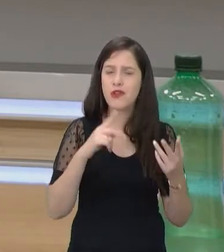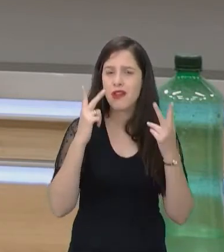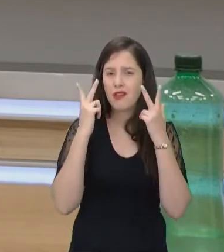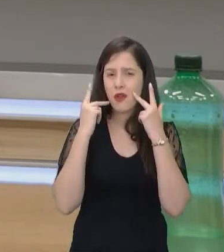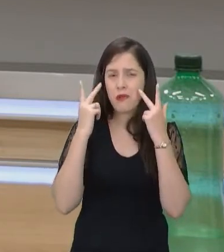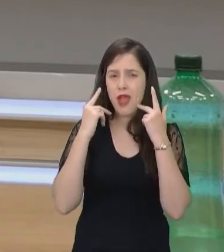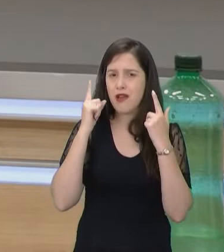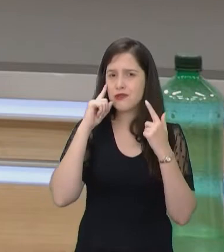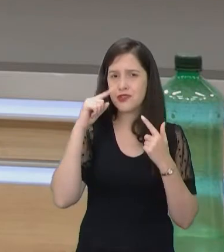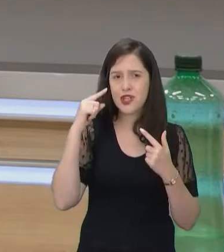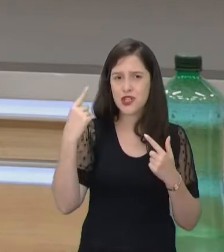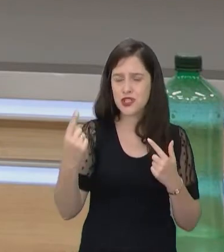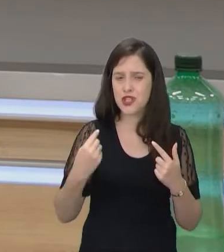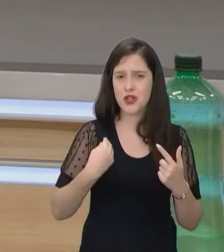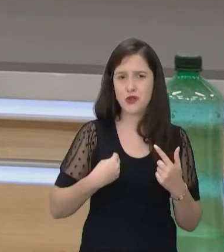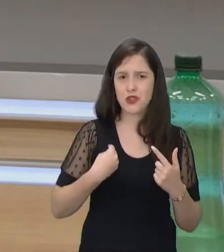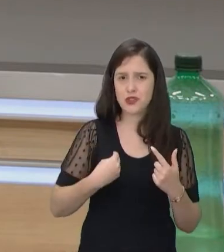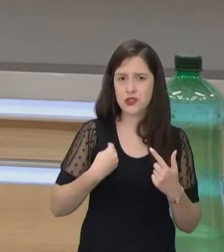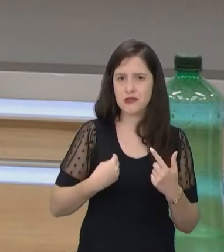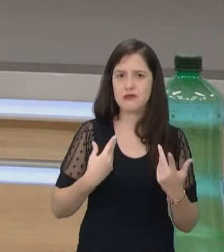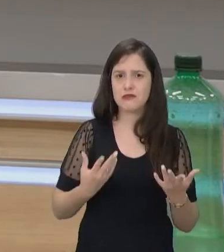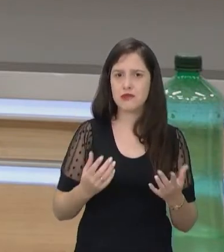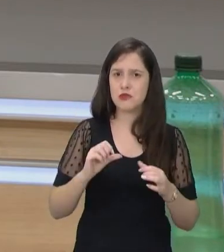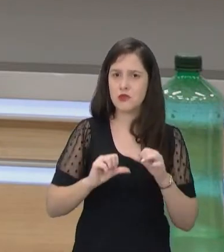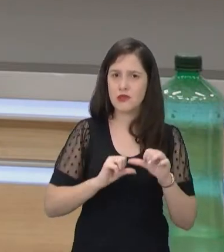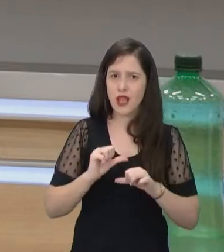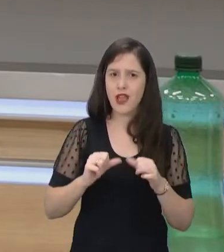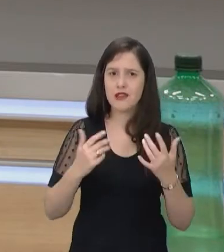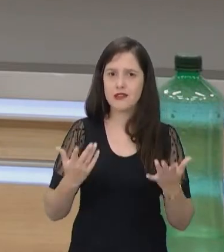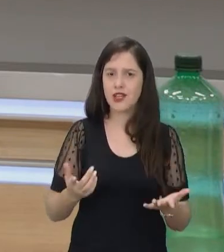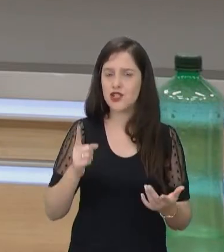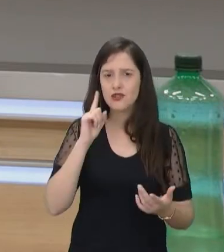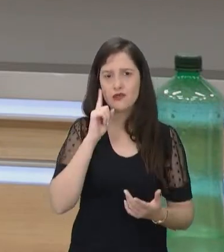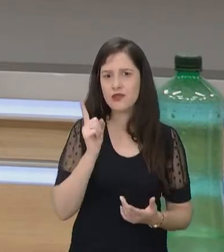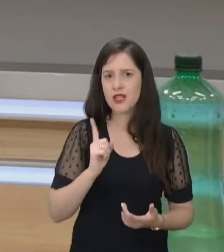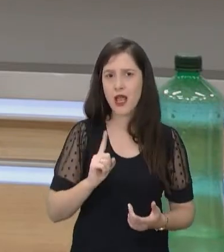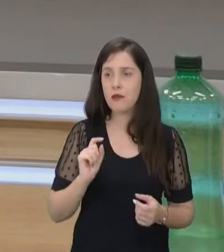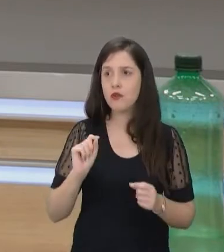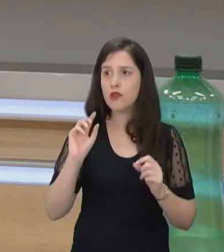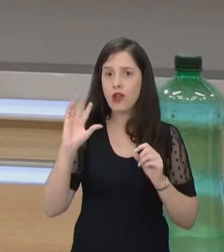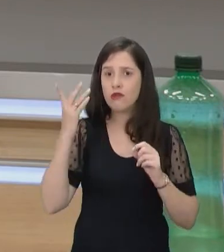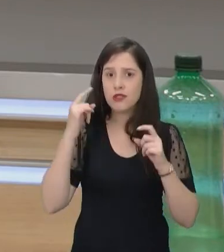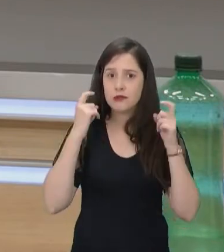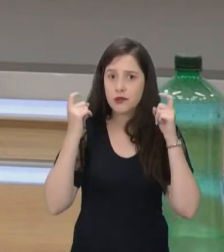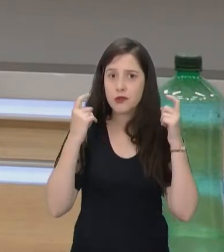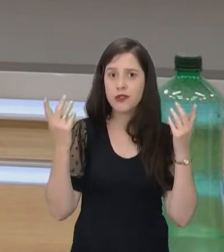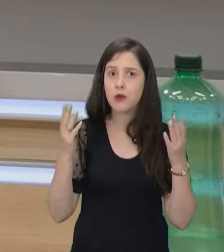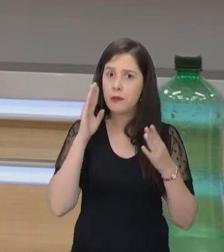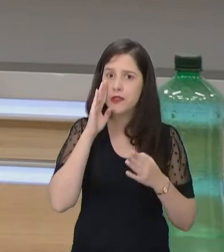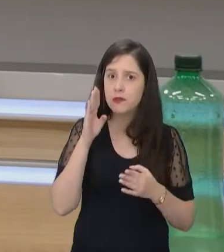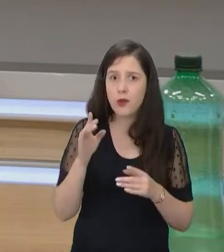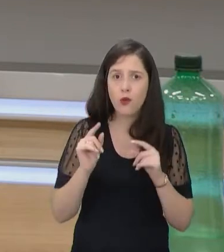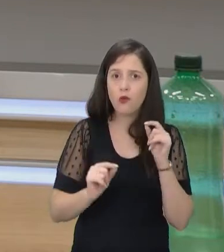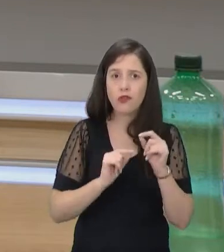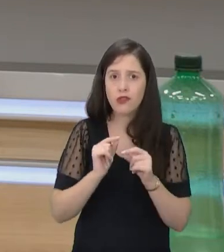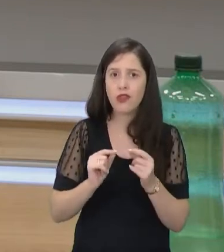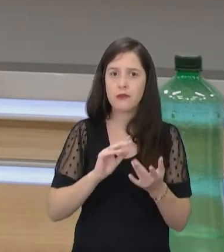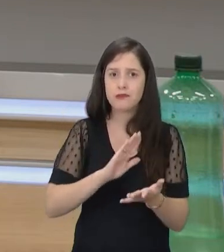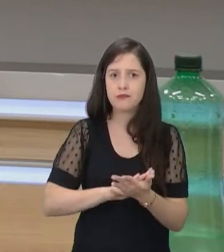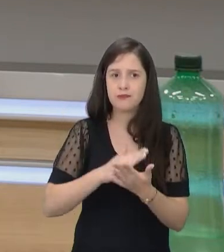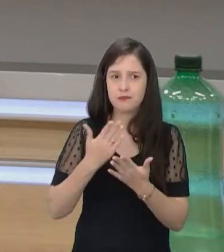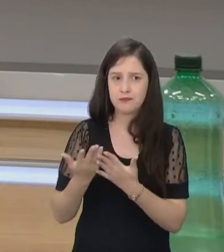dia a dia, do cotidiano, a gente escutar isso, que a gente não dá a devida preocupação. Até saindo um pouco desse tópico, a gente pode levar, por exemplo,